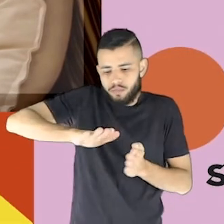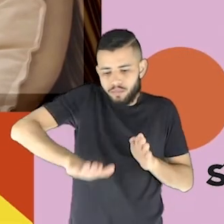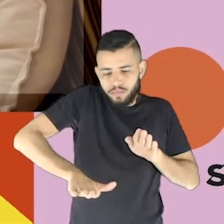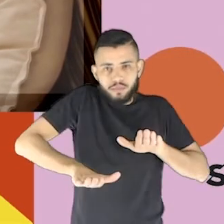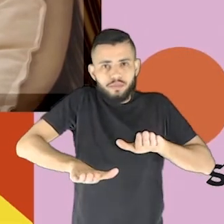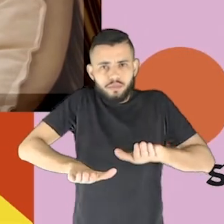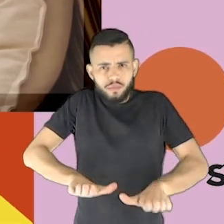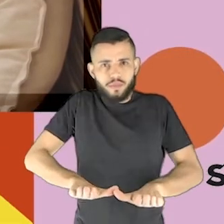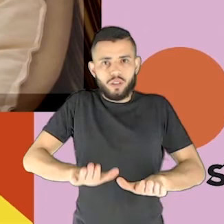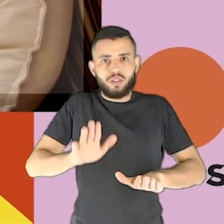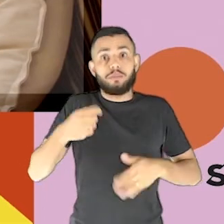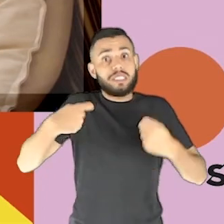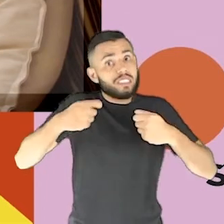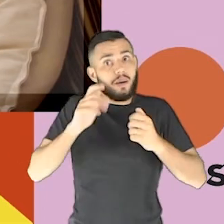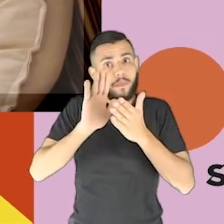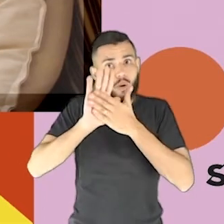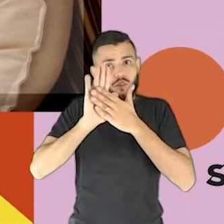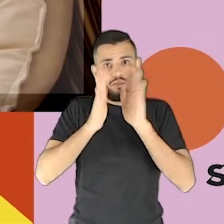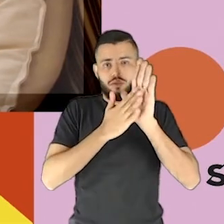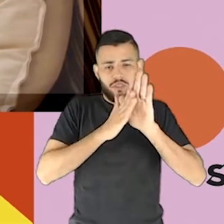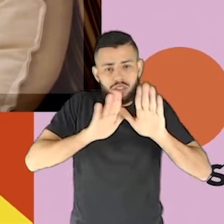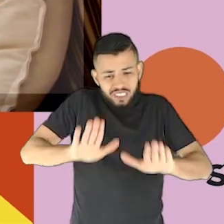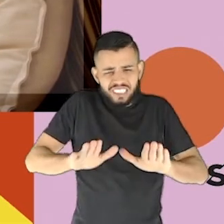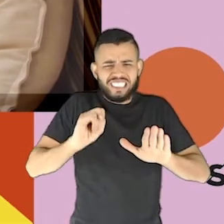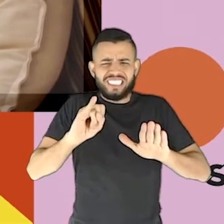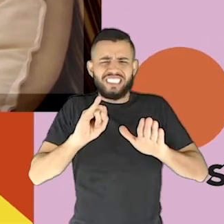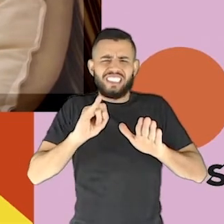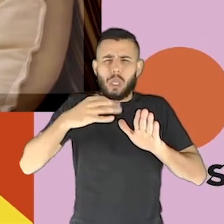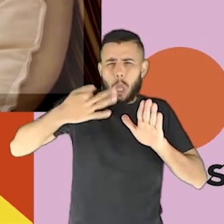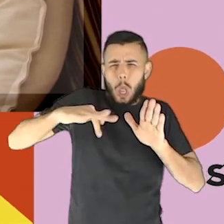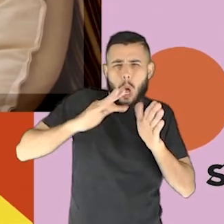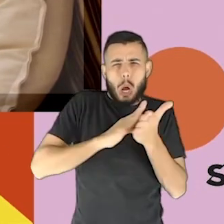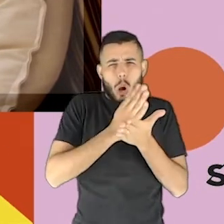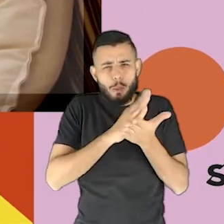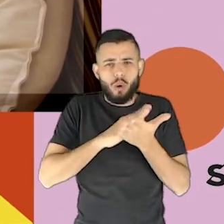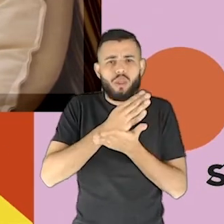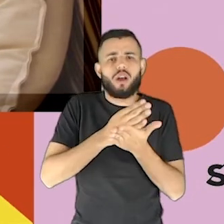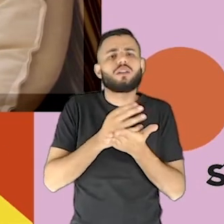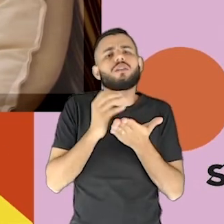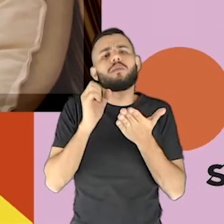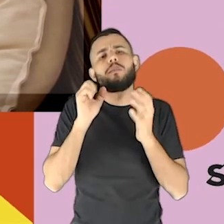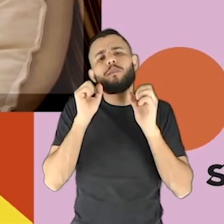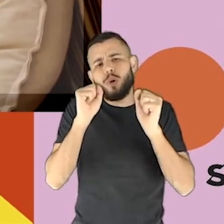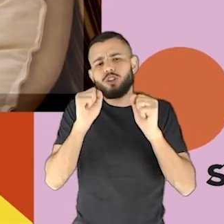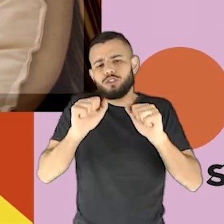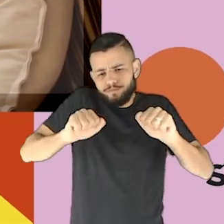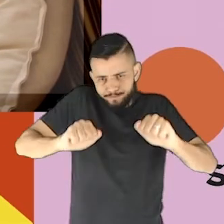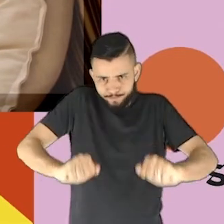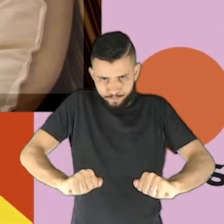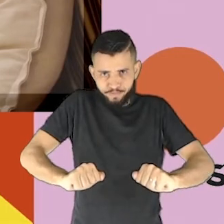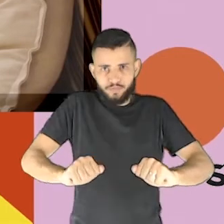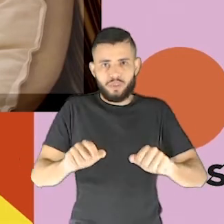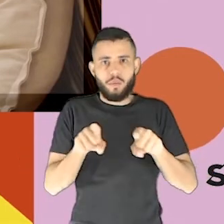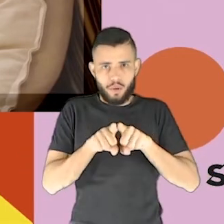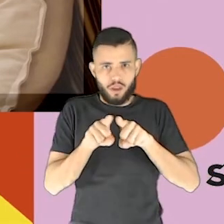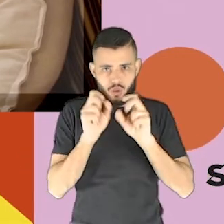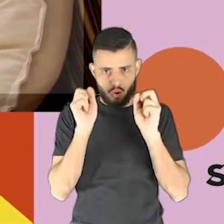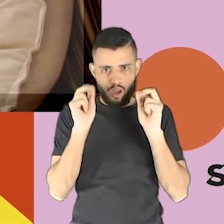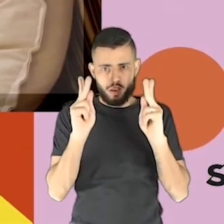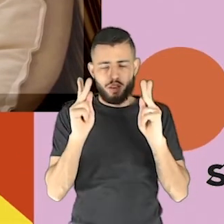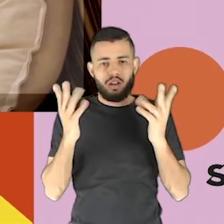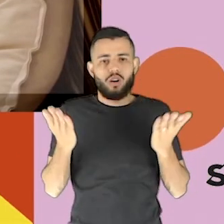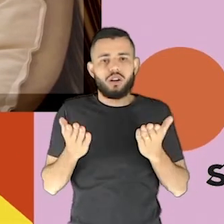uso ela bem aberta, incomodar, você pode fazer a sequência com o punho fechado também, ok? Enche o